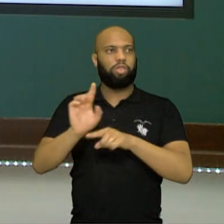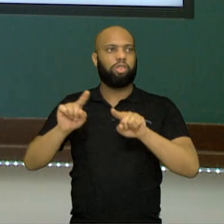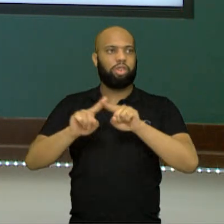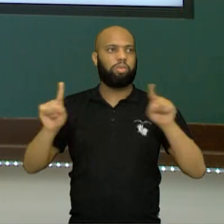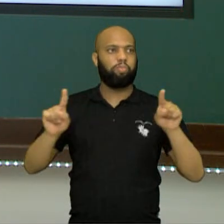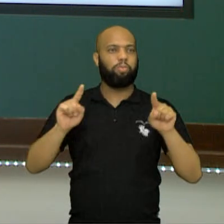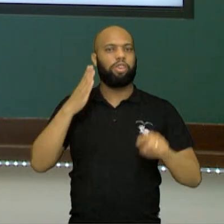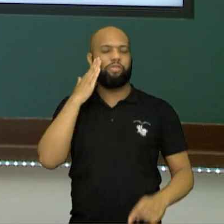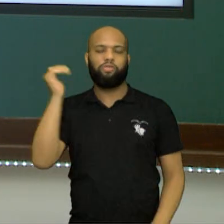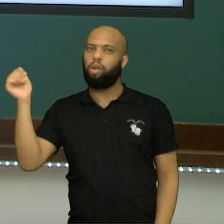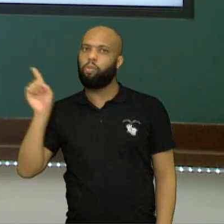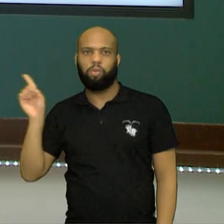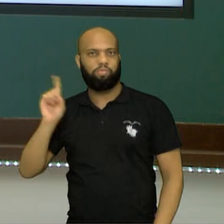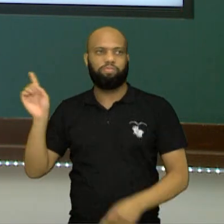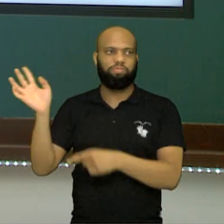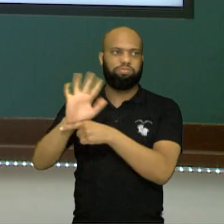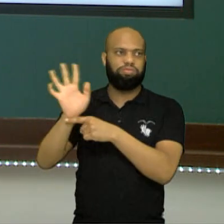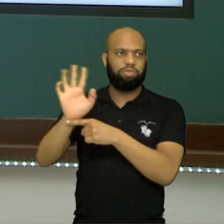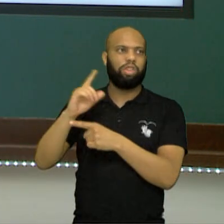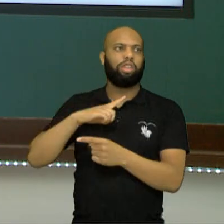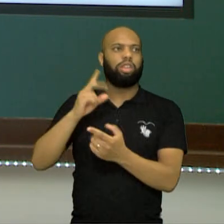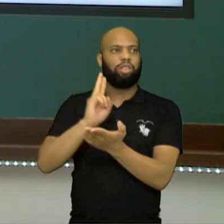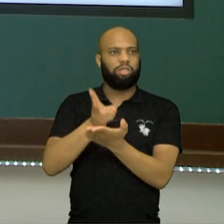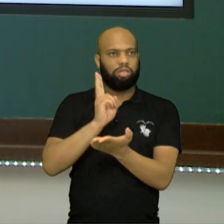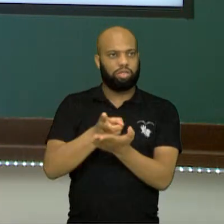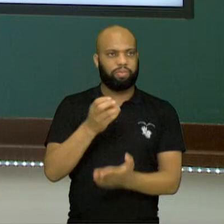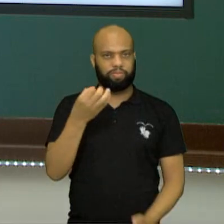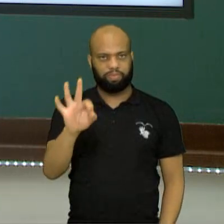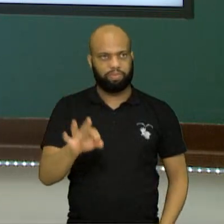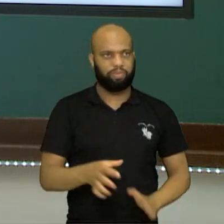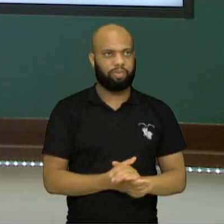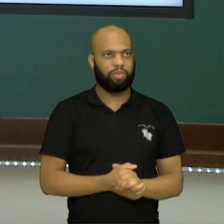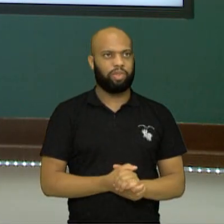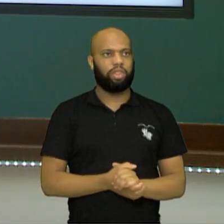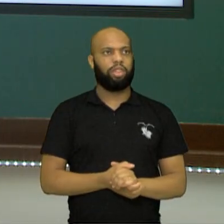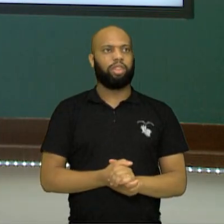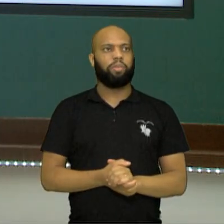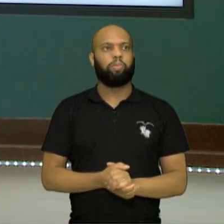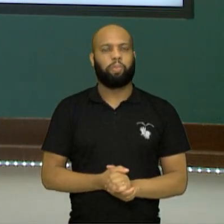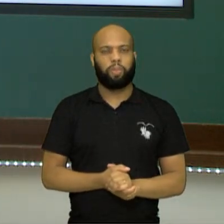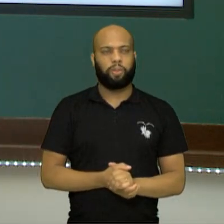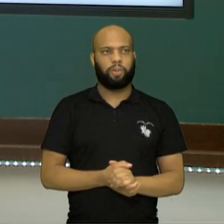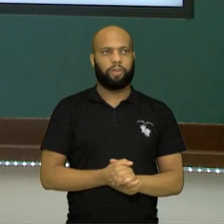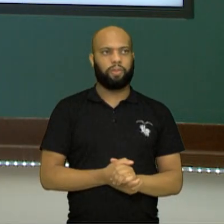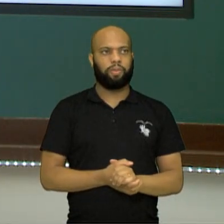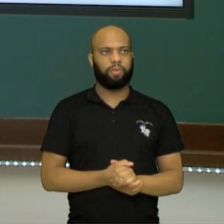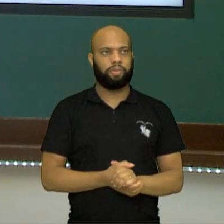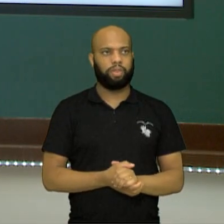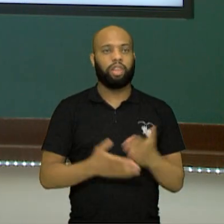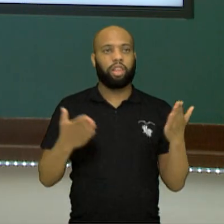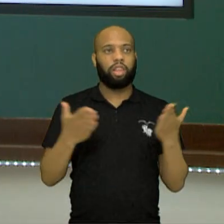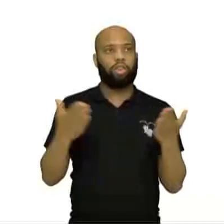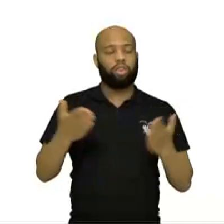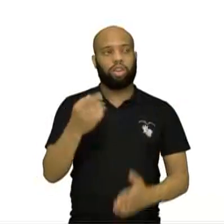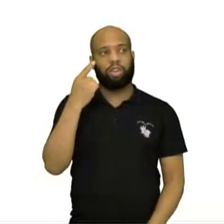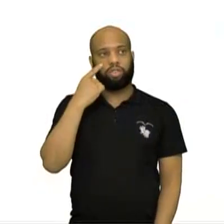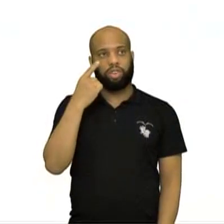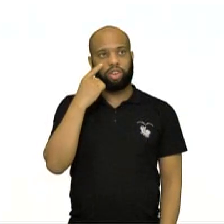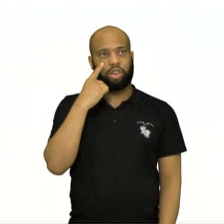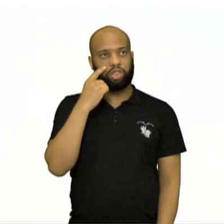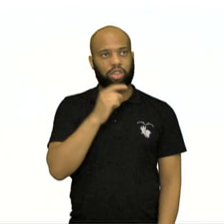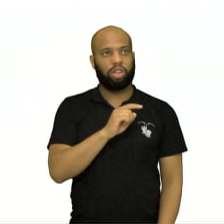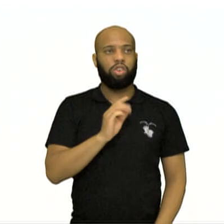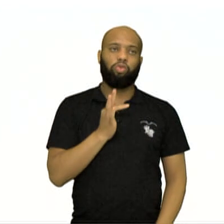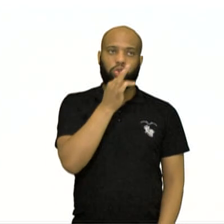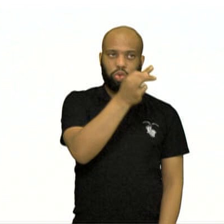faz sucesso no mundo inteiro, ele tem que continuar. Falando em continuar, a gente vai dar uma olhadinha aqui no futuro com o